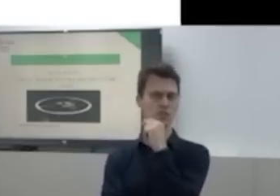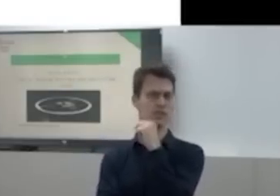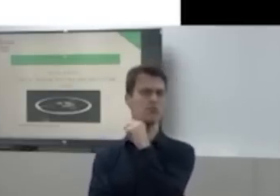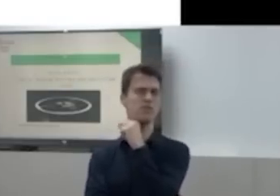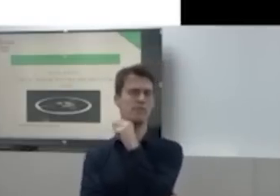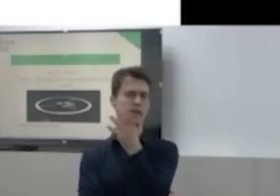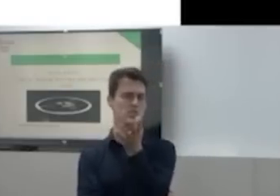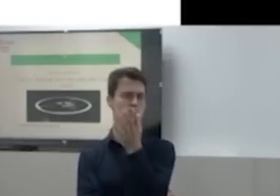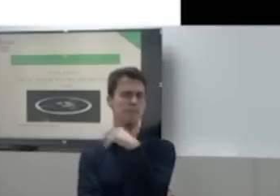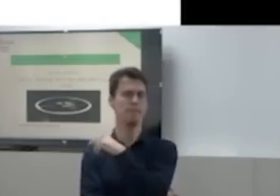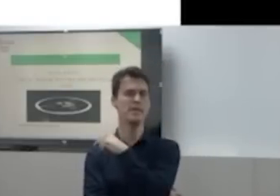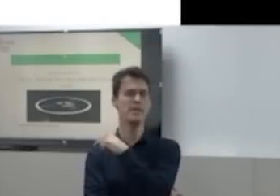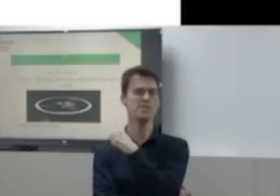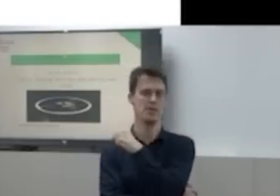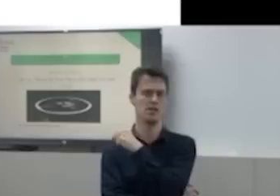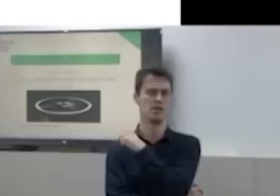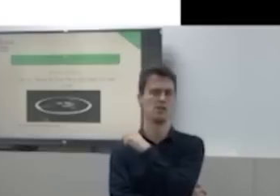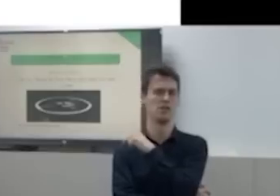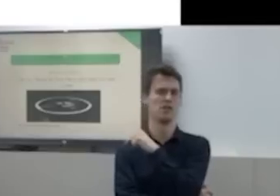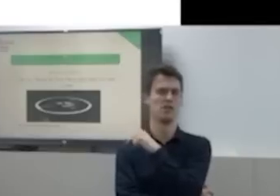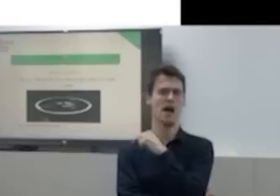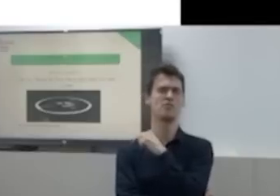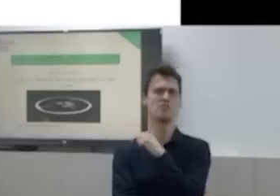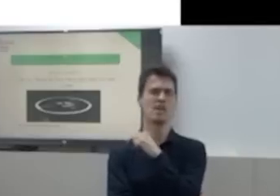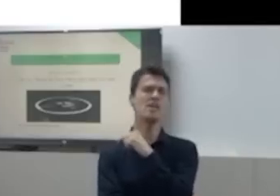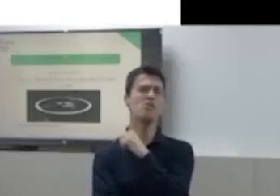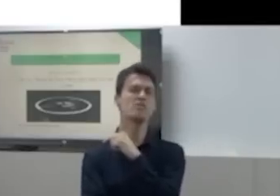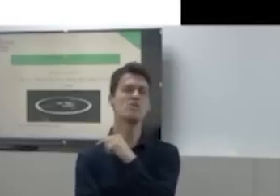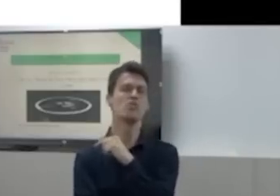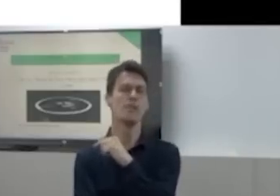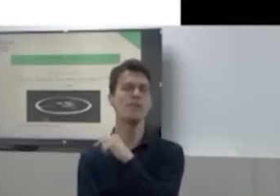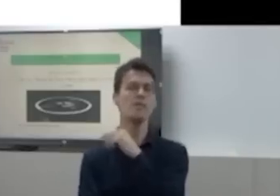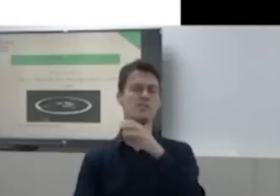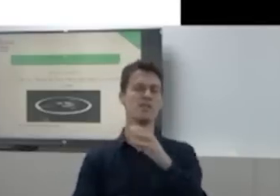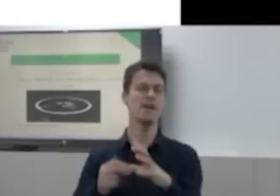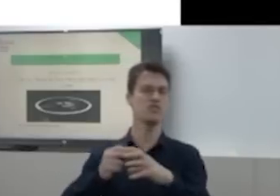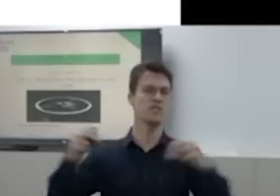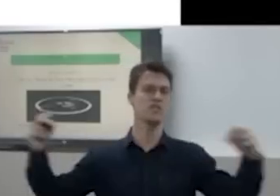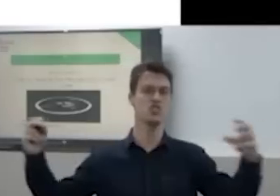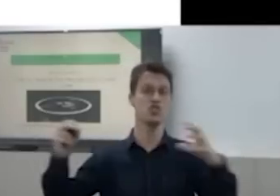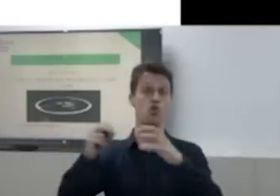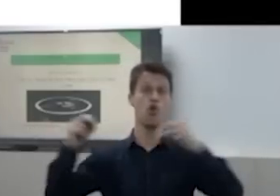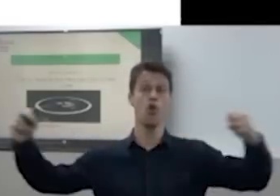esse formato achatado, não, parece uma pizza. Não sei não, aconteceu algum